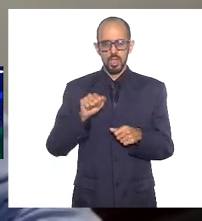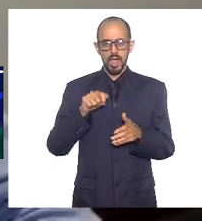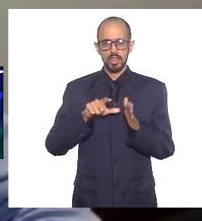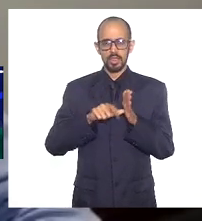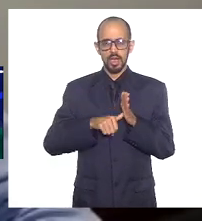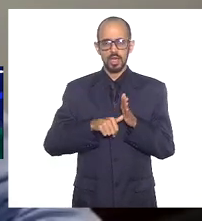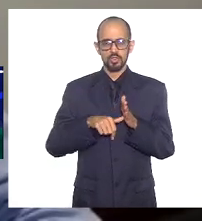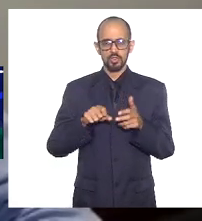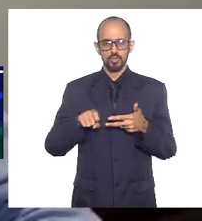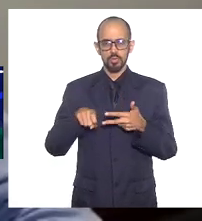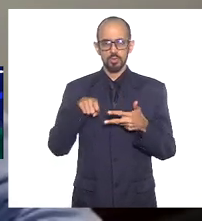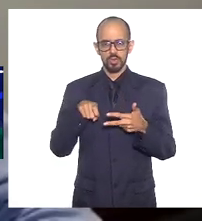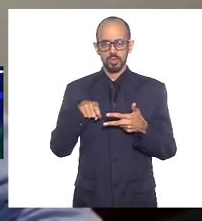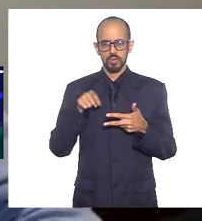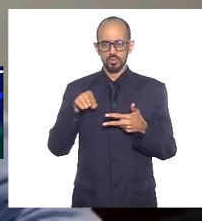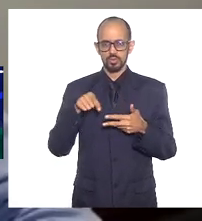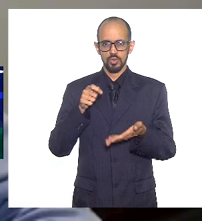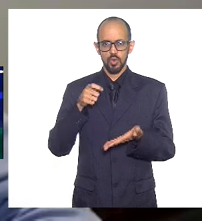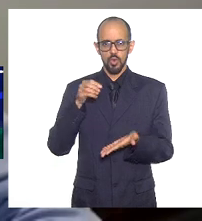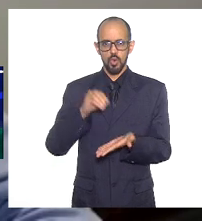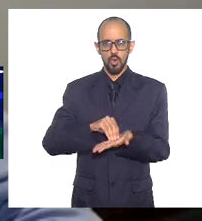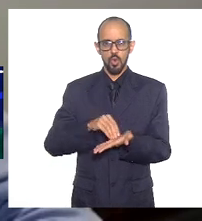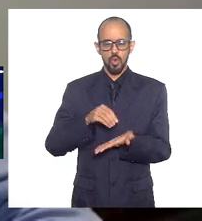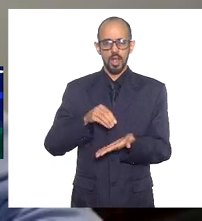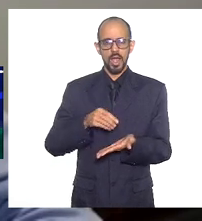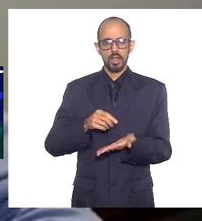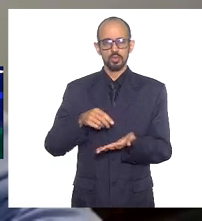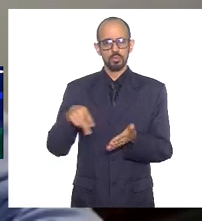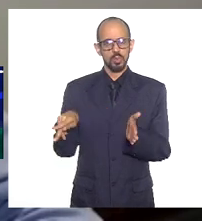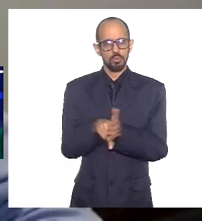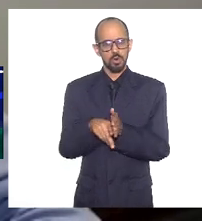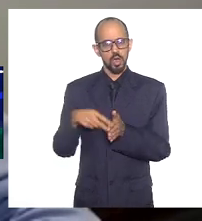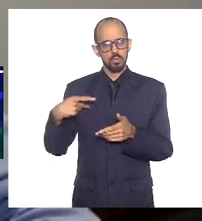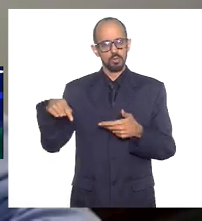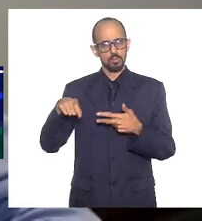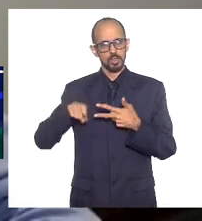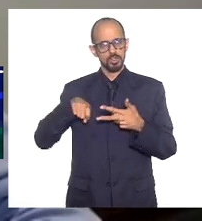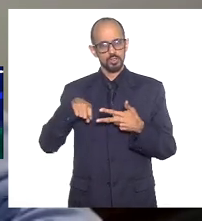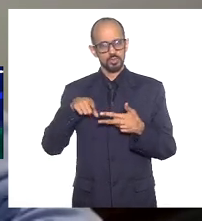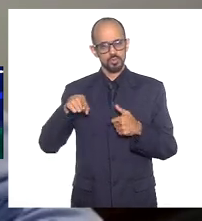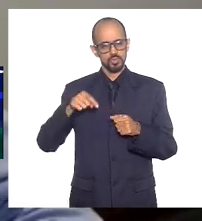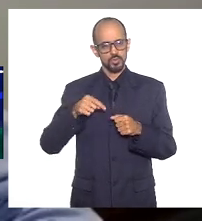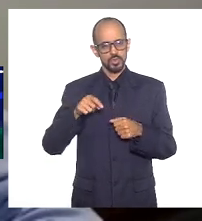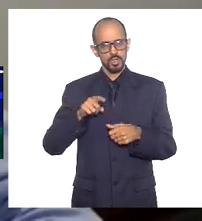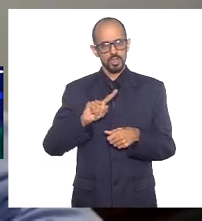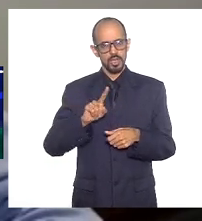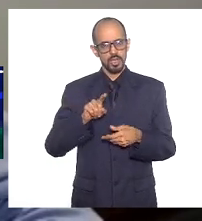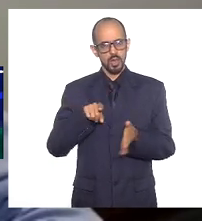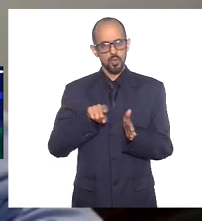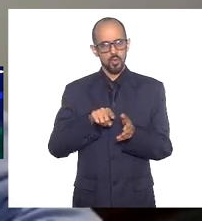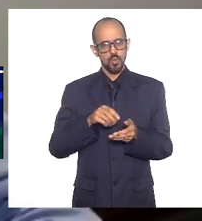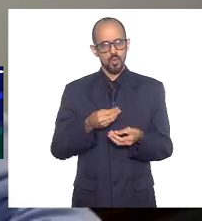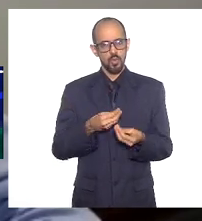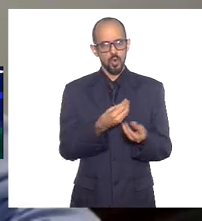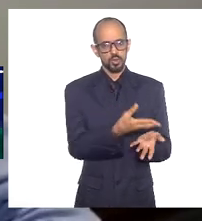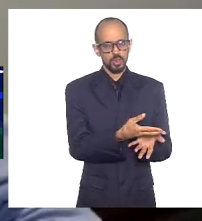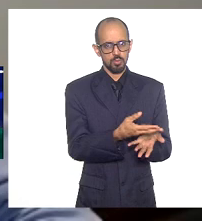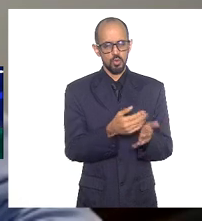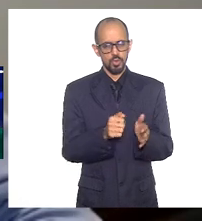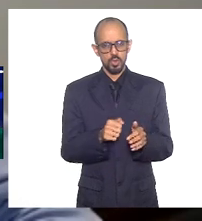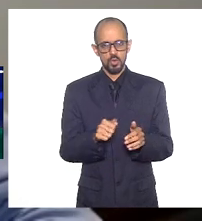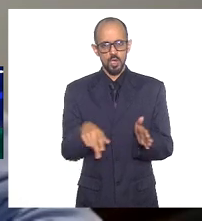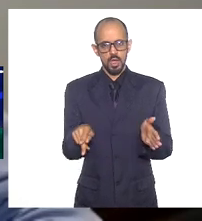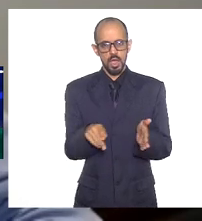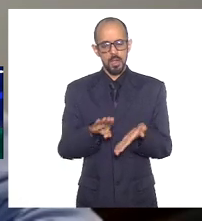Executivo ao Rio Previdência inclusive deixando de contribuir como o Flávio mencionou ao longo de muitos